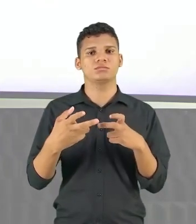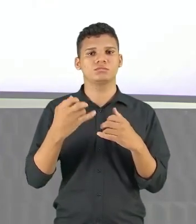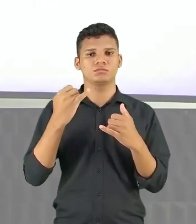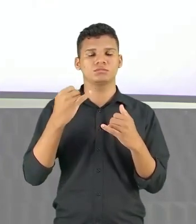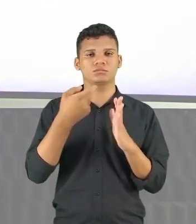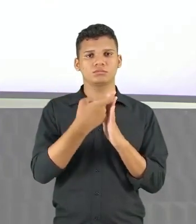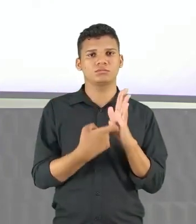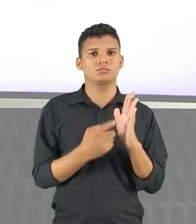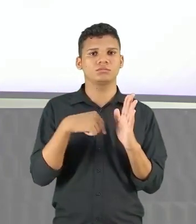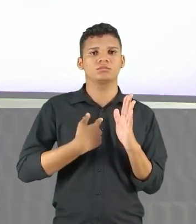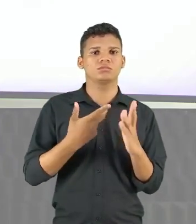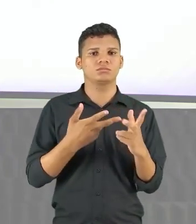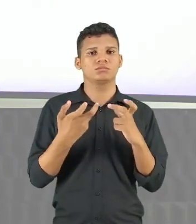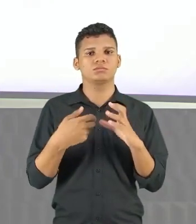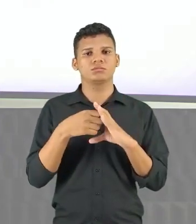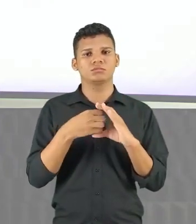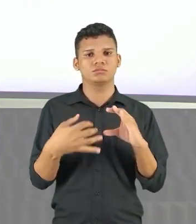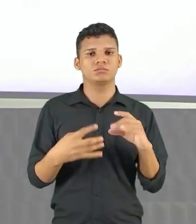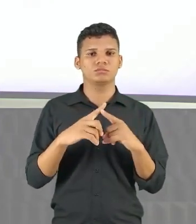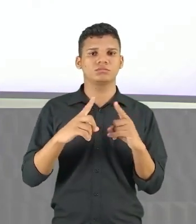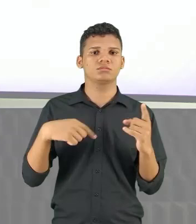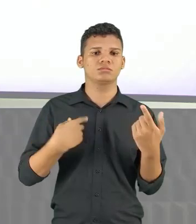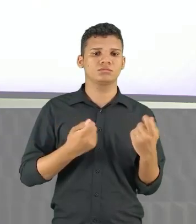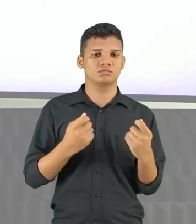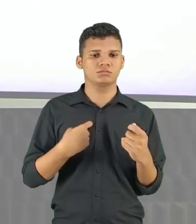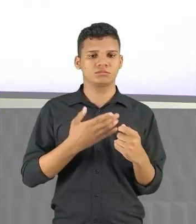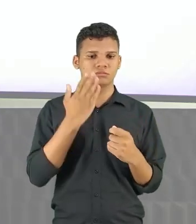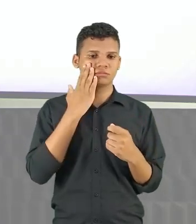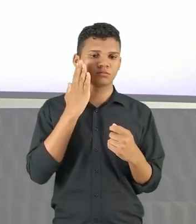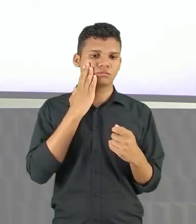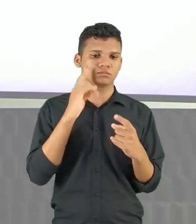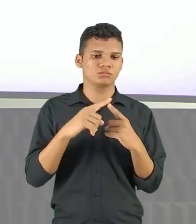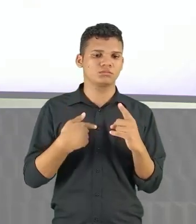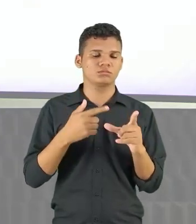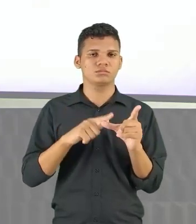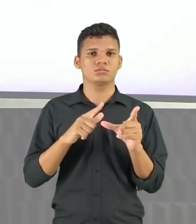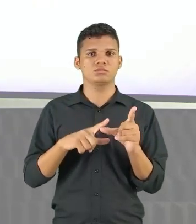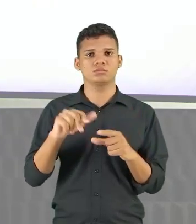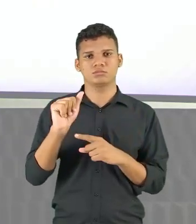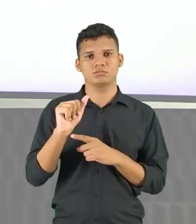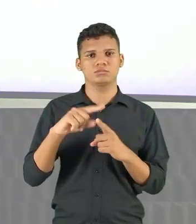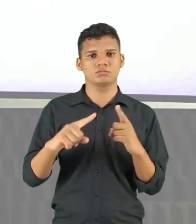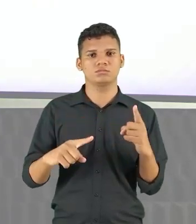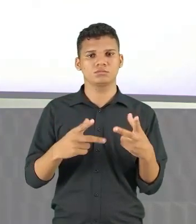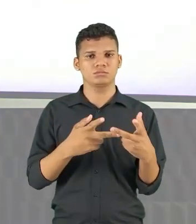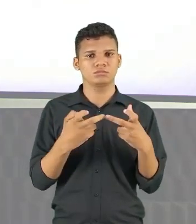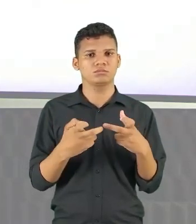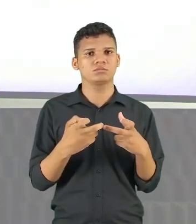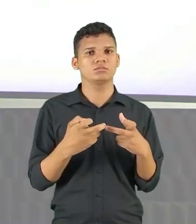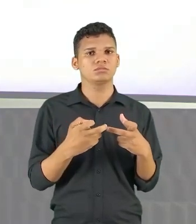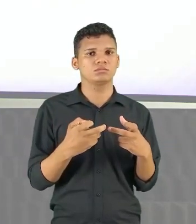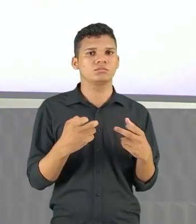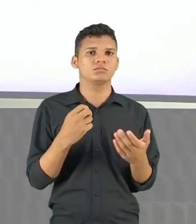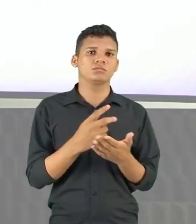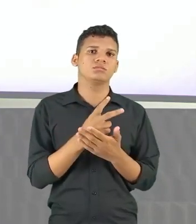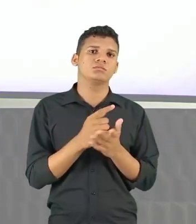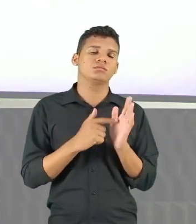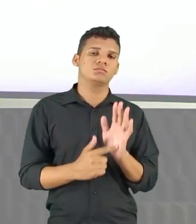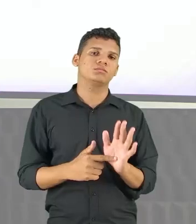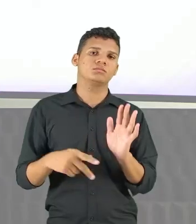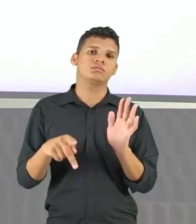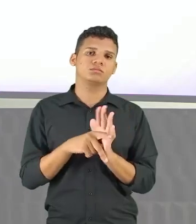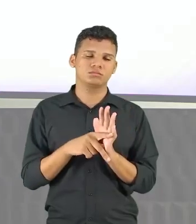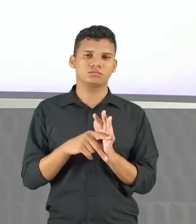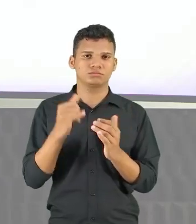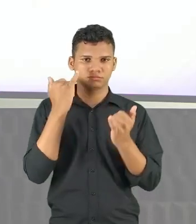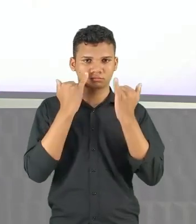ver esse aspecto. Então eu preciso pegar a singularidade, letra A, eu vou lá no texto, vejo onde está apresentando essa informação,